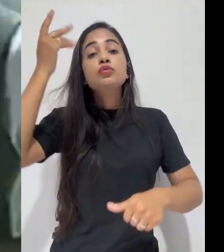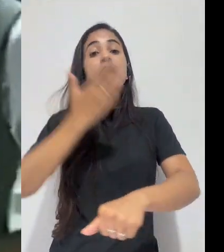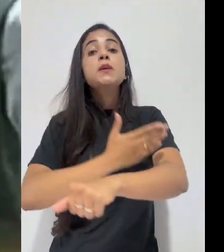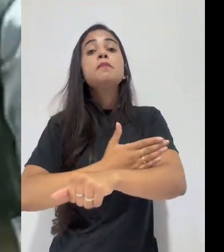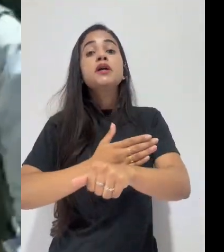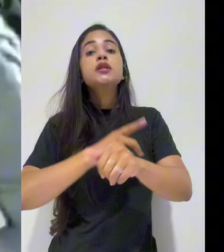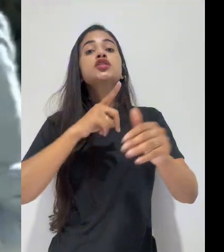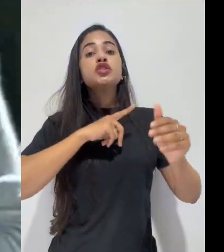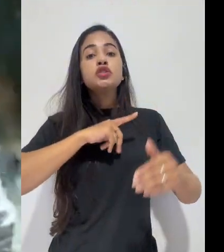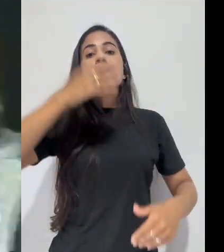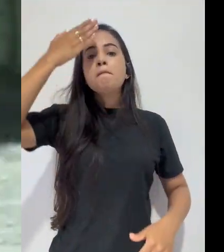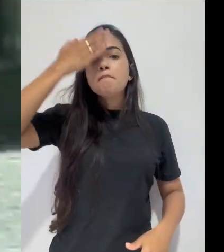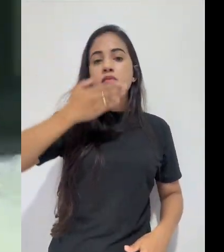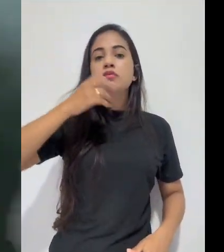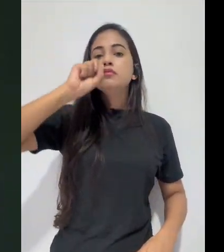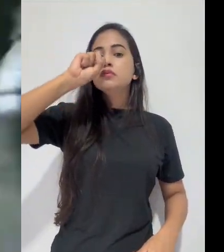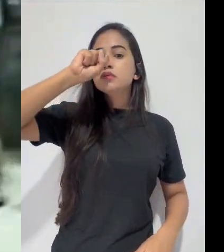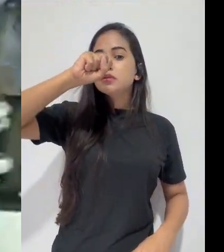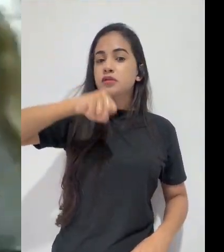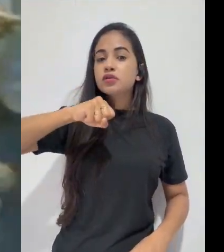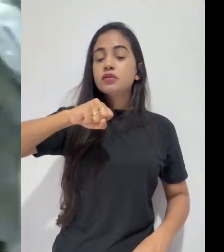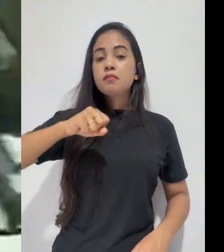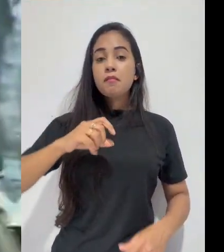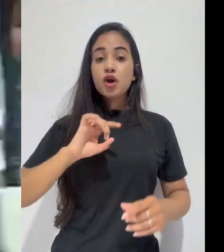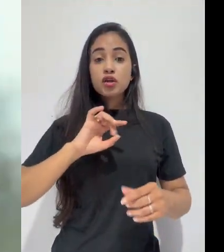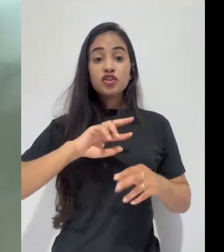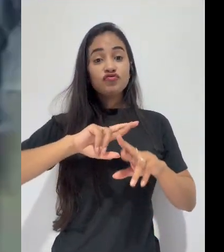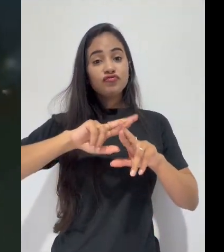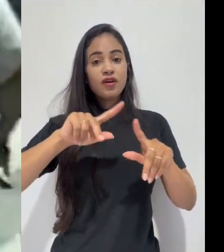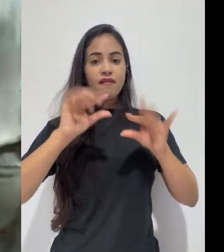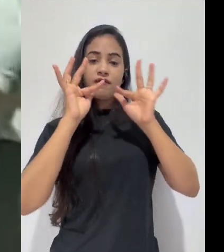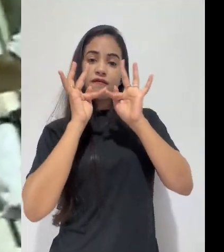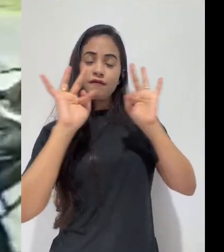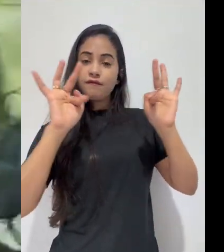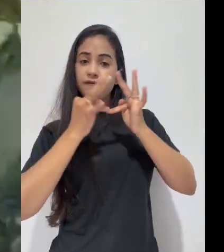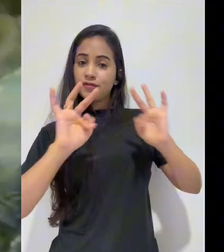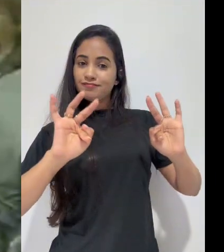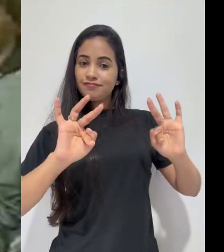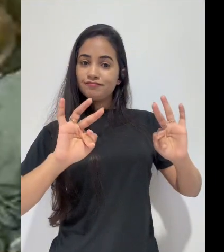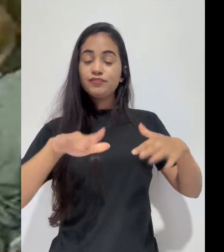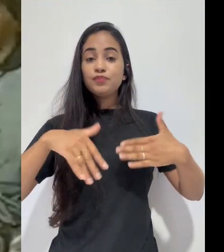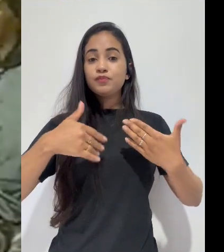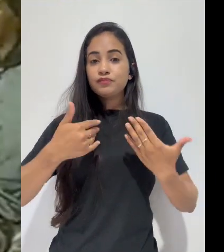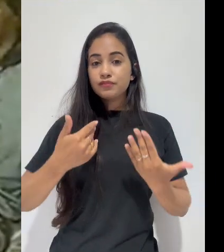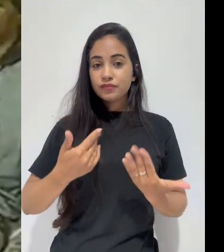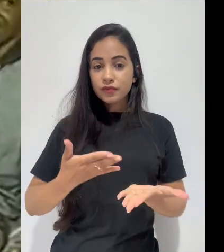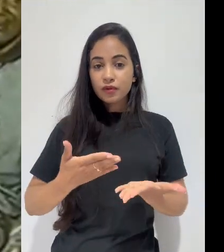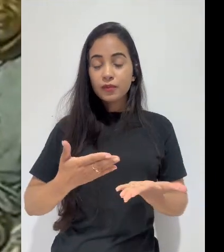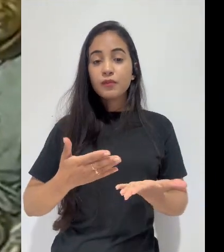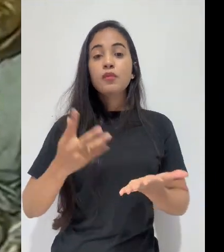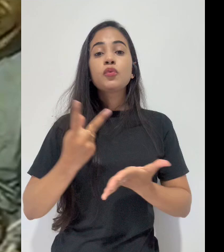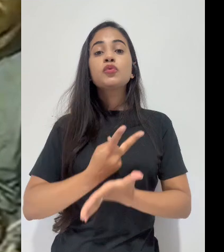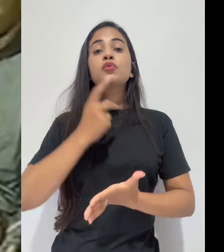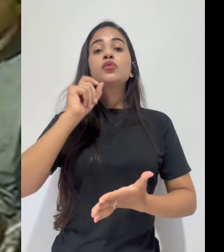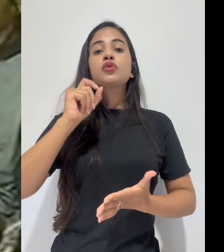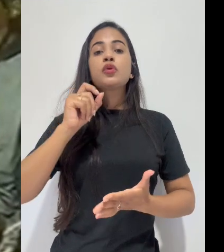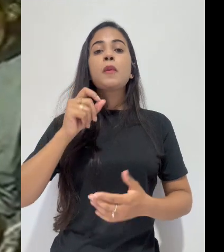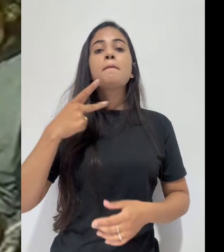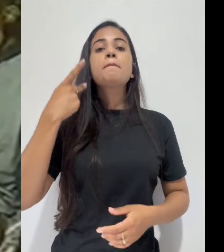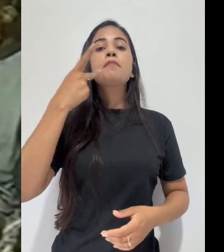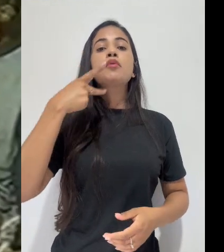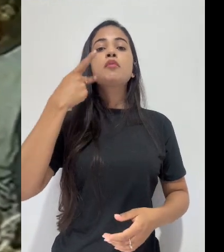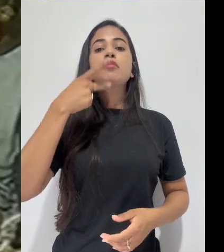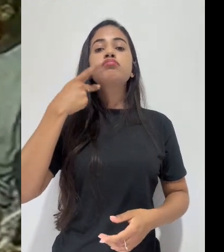de pessoas de cor branca, e sim de pessoas de boa aparência. A partir daí, a ação penal não se iniciou